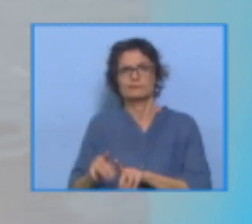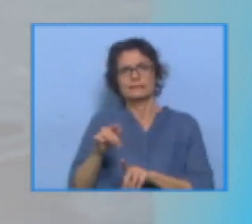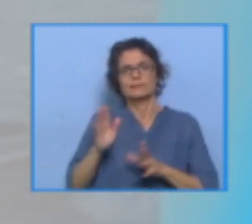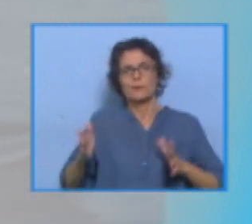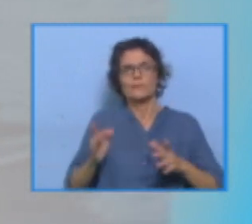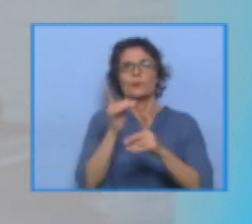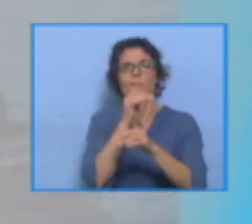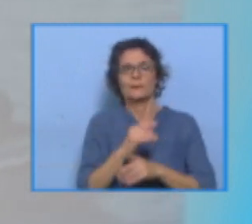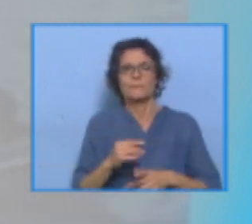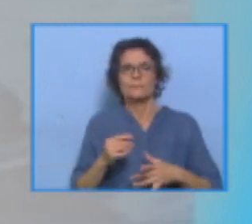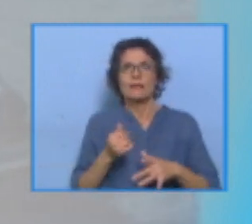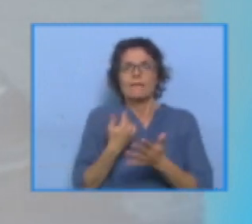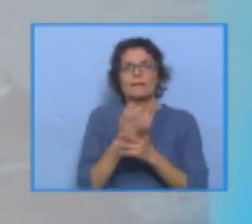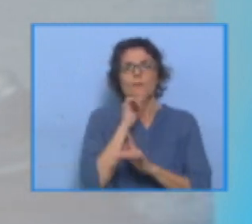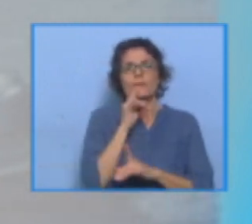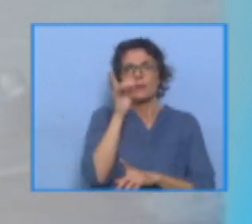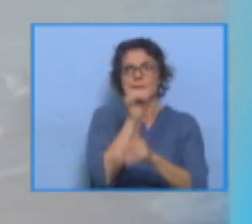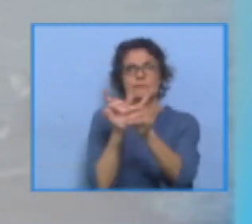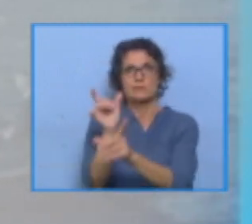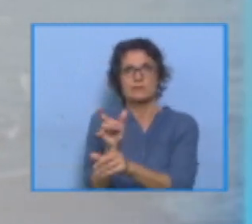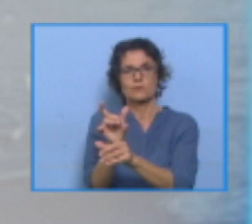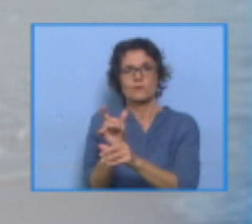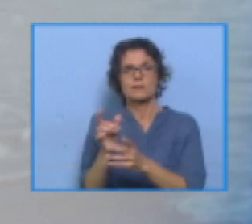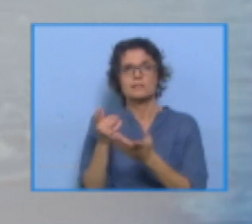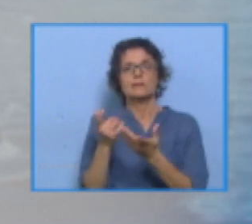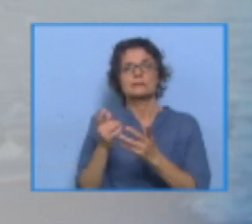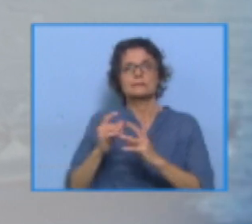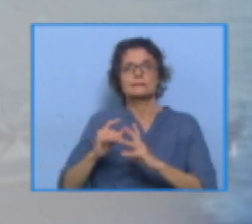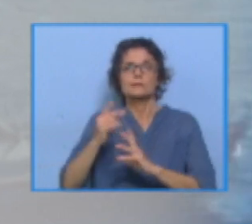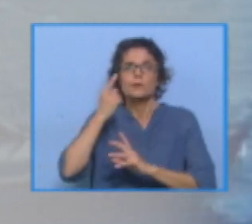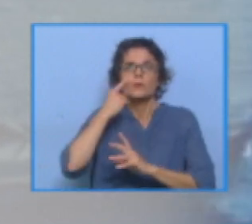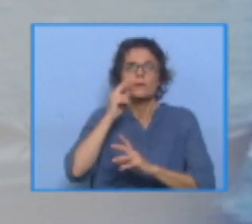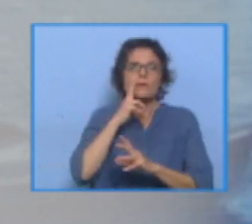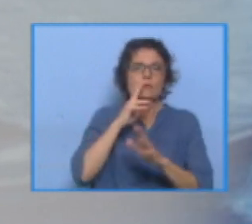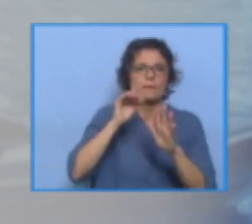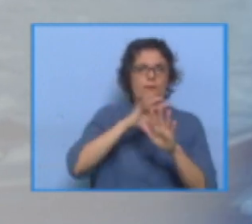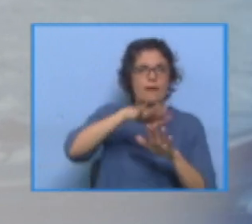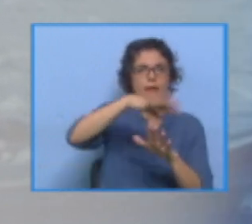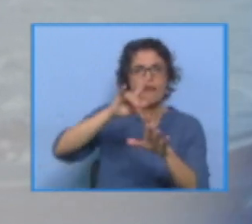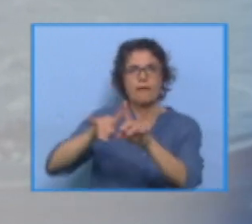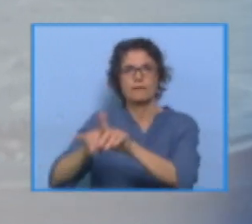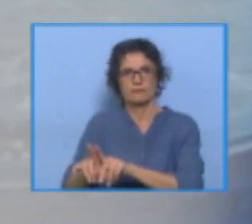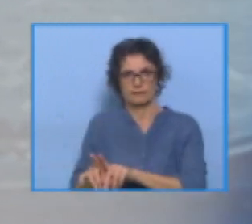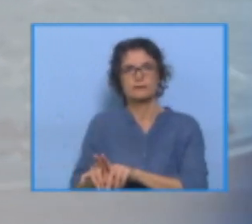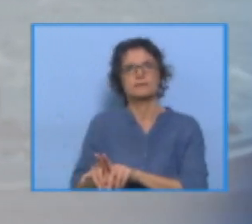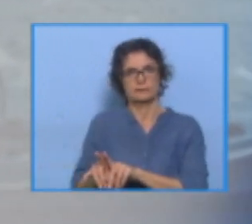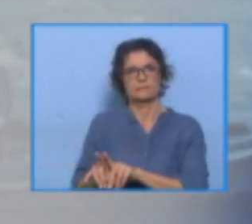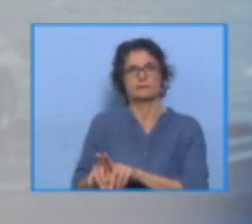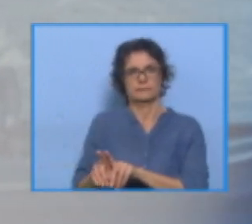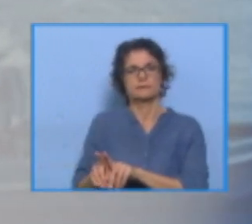promovermos ou darmos a possibilidade das pessoas crescerem na fé e conhecerem a fé em diferentes áreas. Eu acho que isso é a